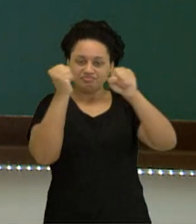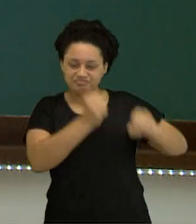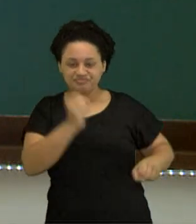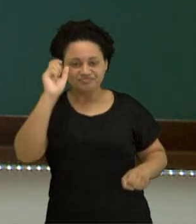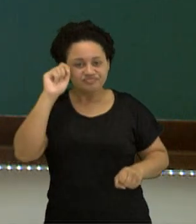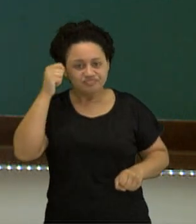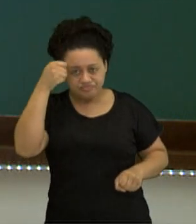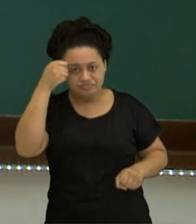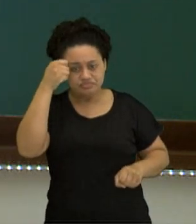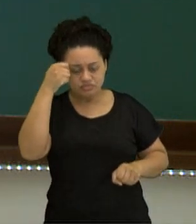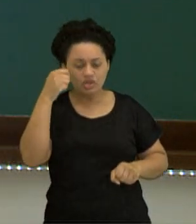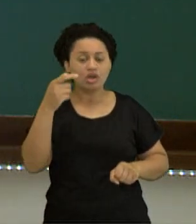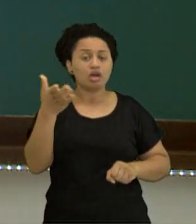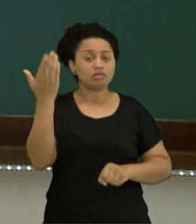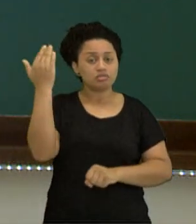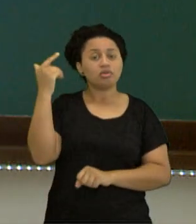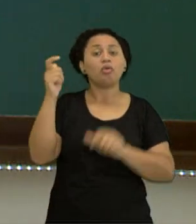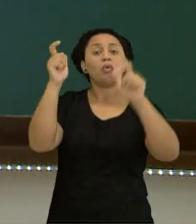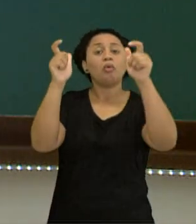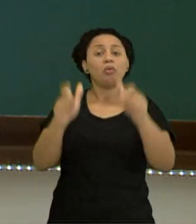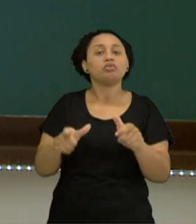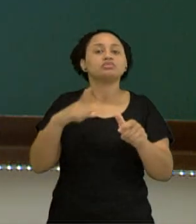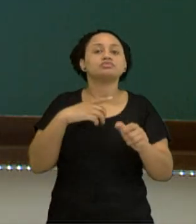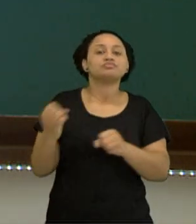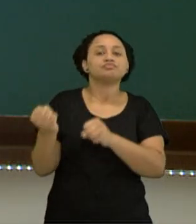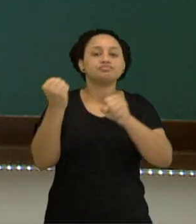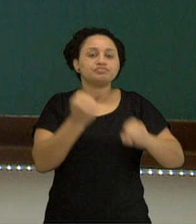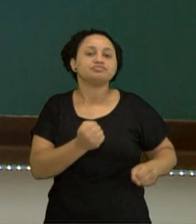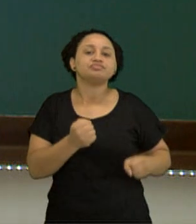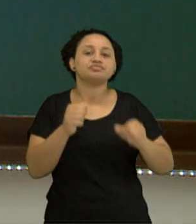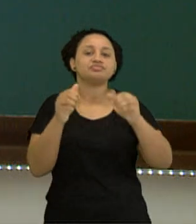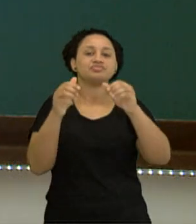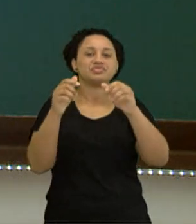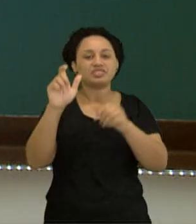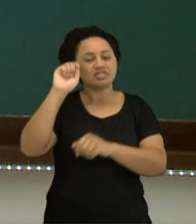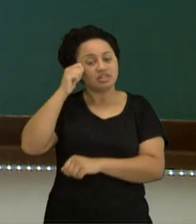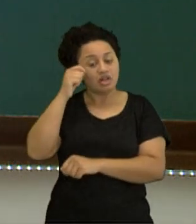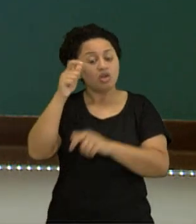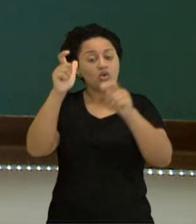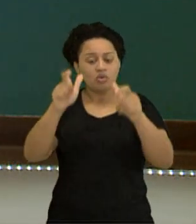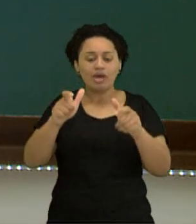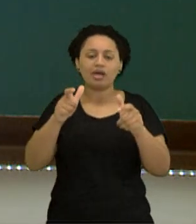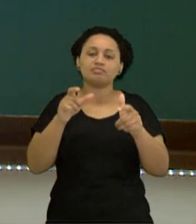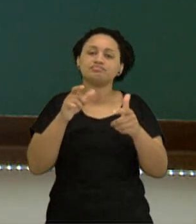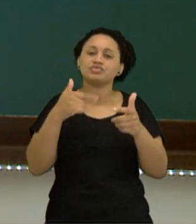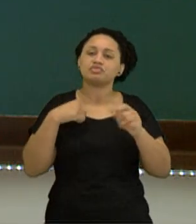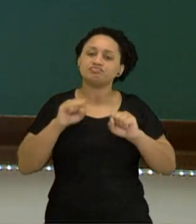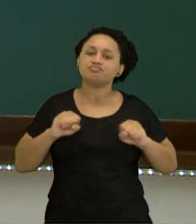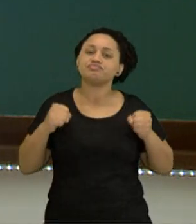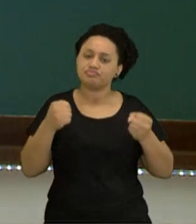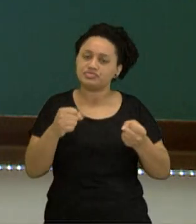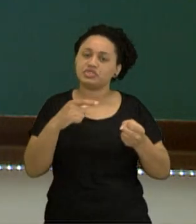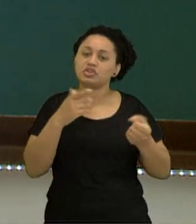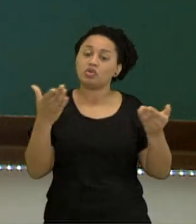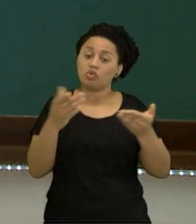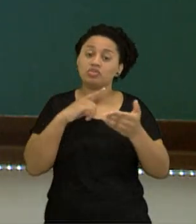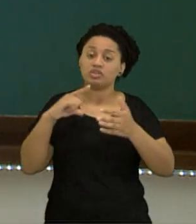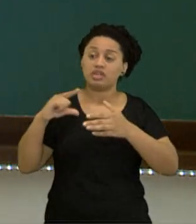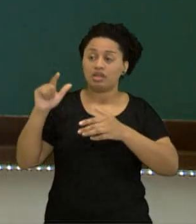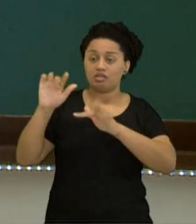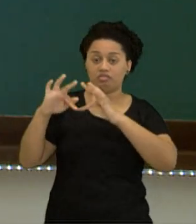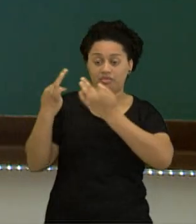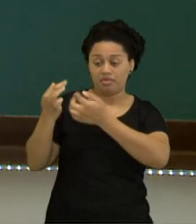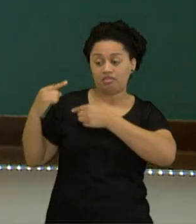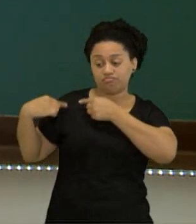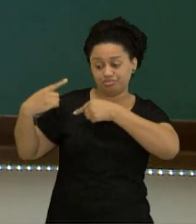terras quilombolas, os antigos quilombos, que eram agrupamentos de resistência e que hoje têm os remanescentes, os